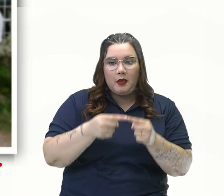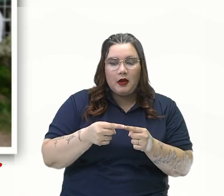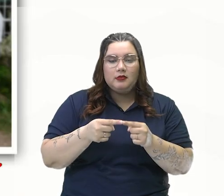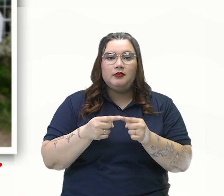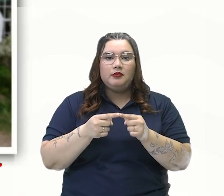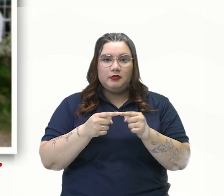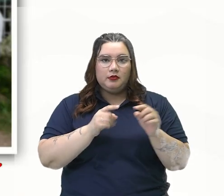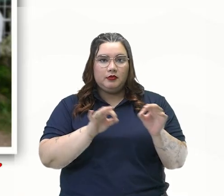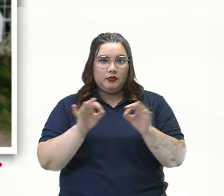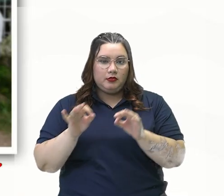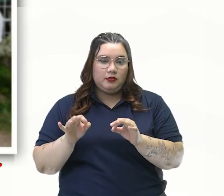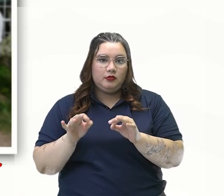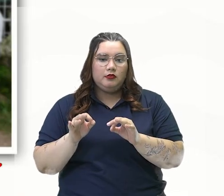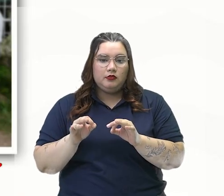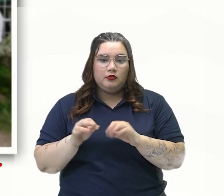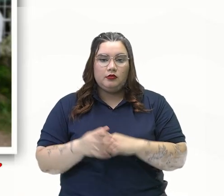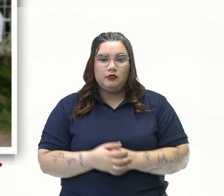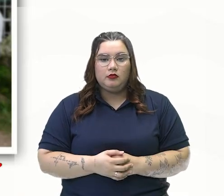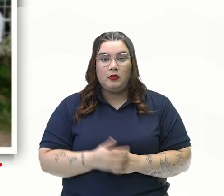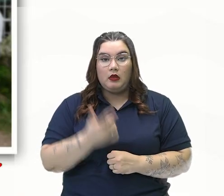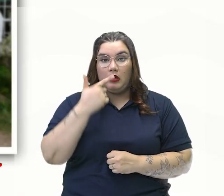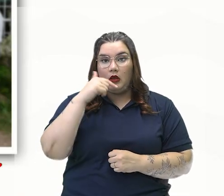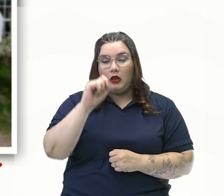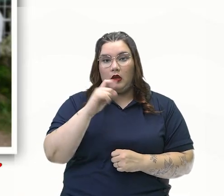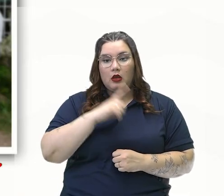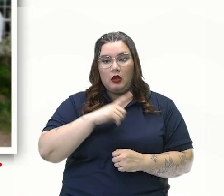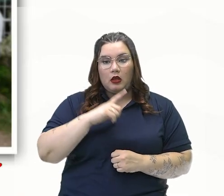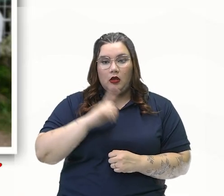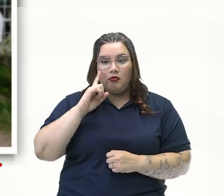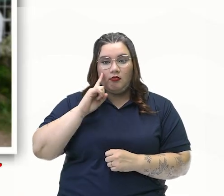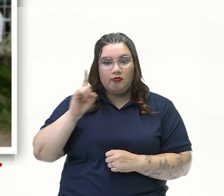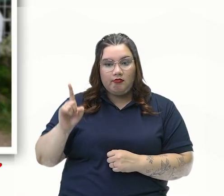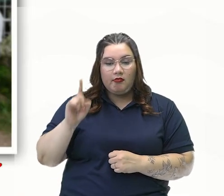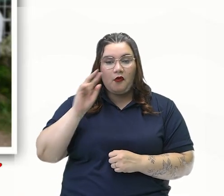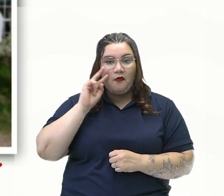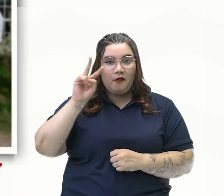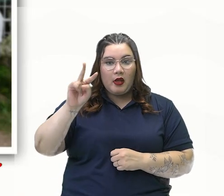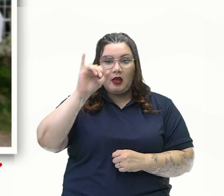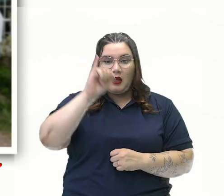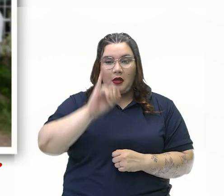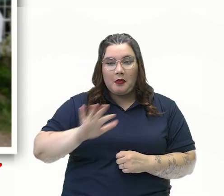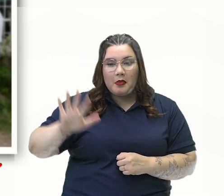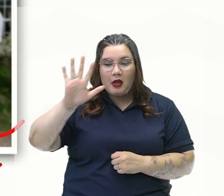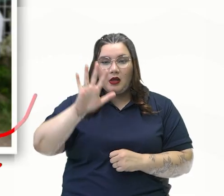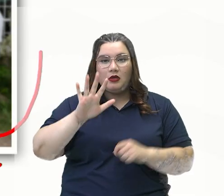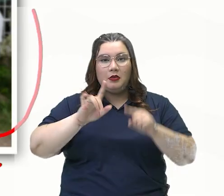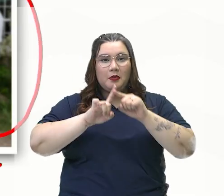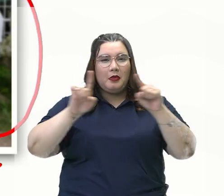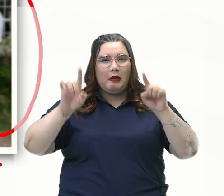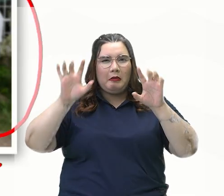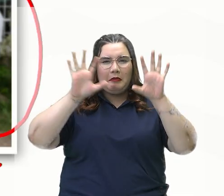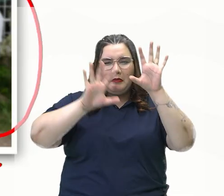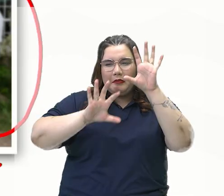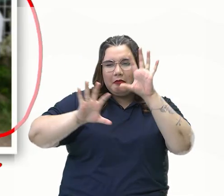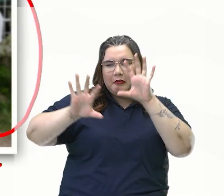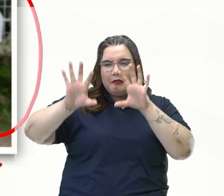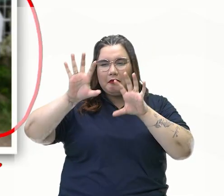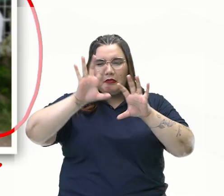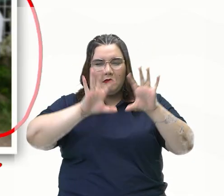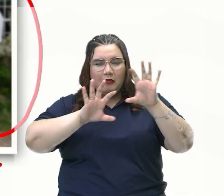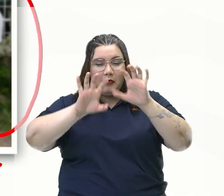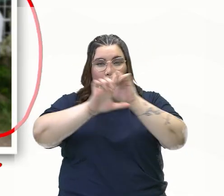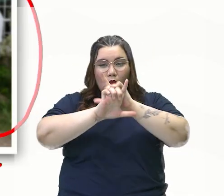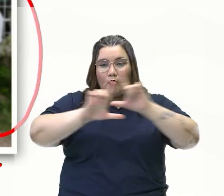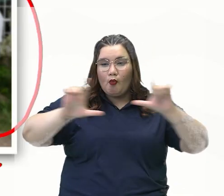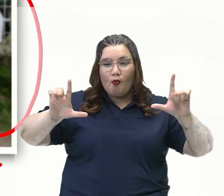miopia ou com a hipermetropia. E quem tem astigmatismo vê uma imagem embaçada, né? Toda